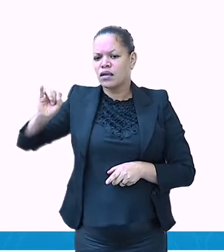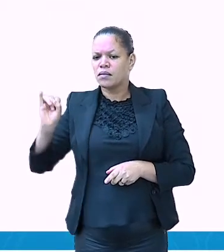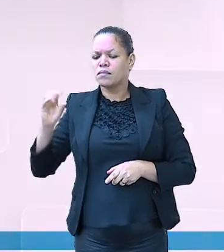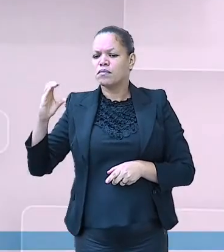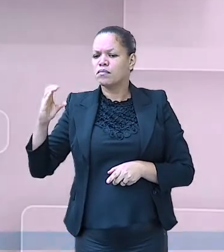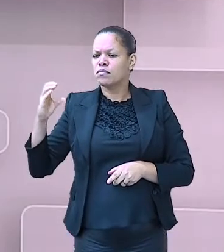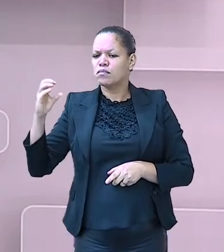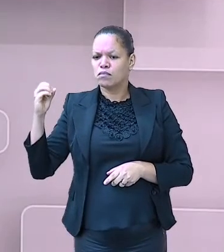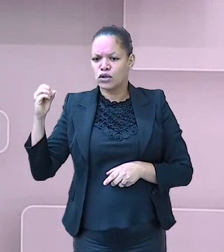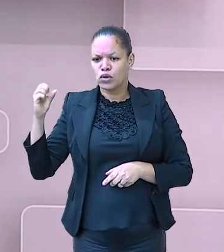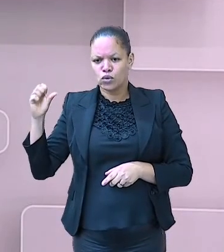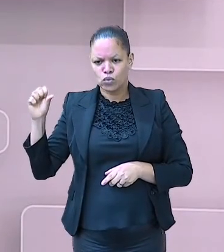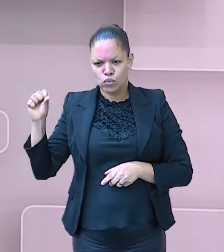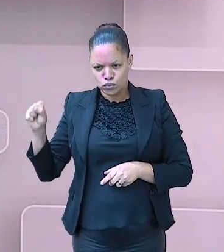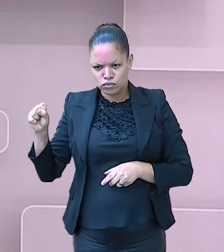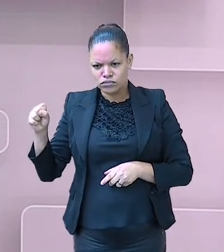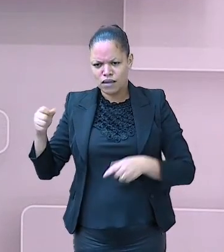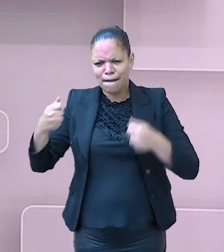temperatura sozinhos.